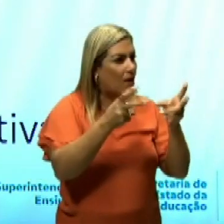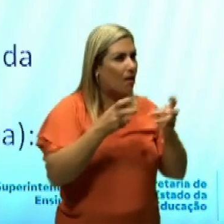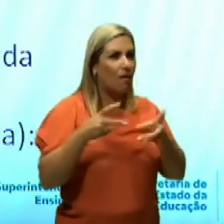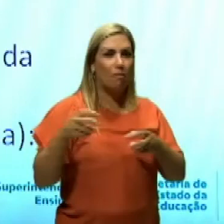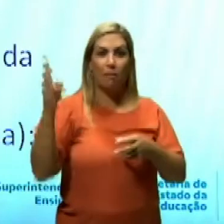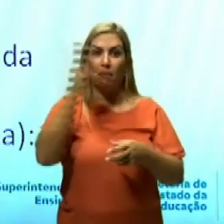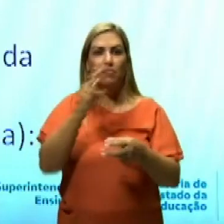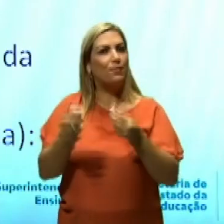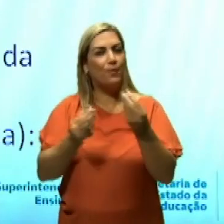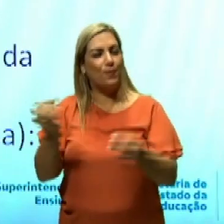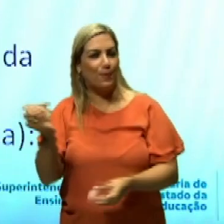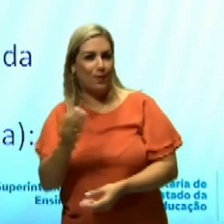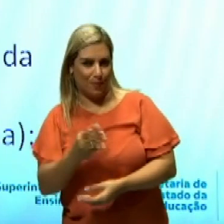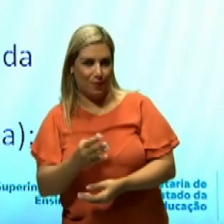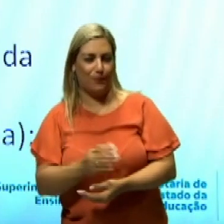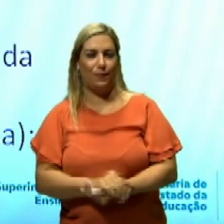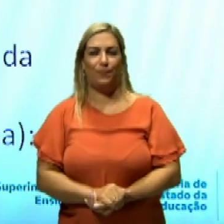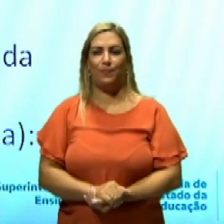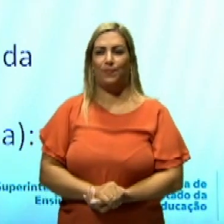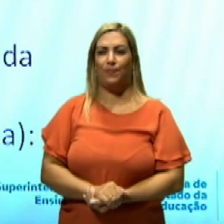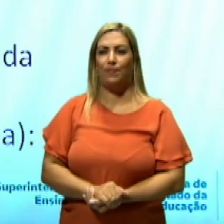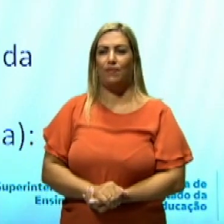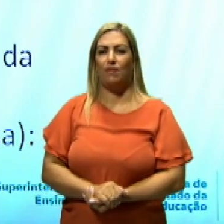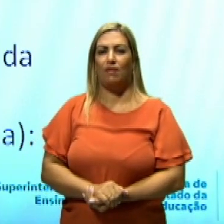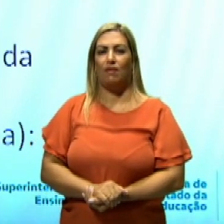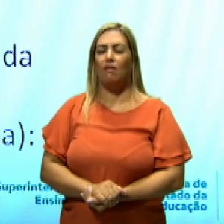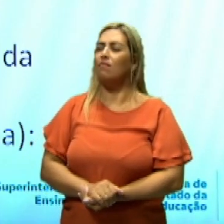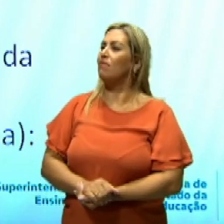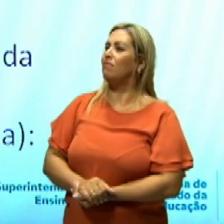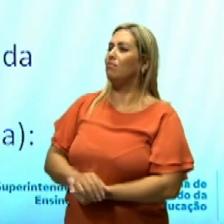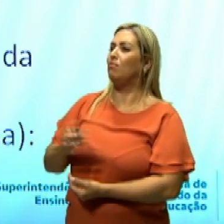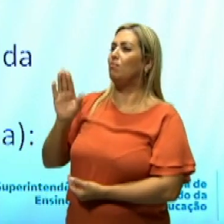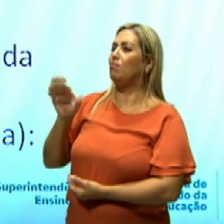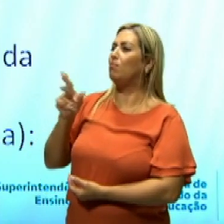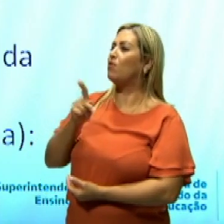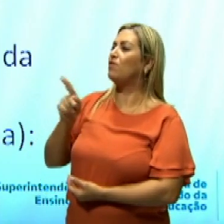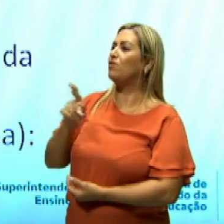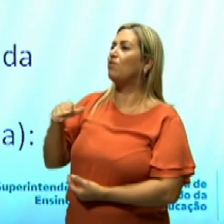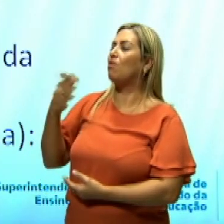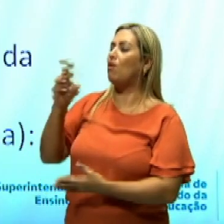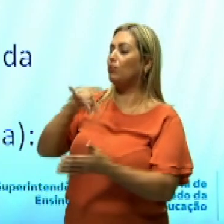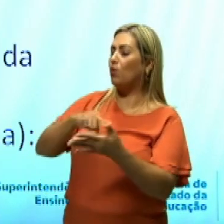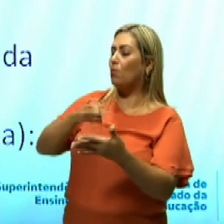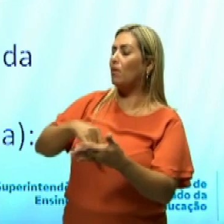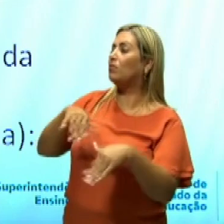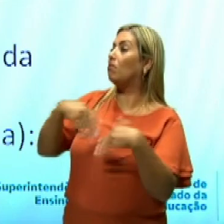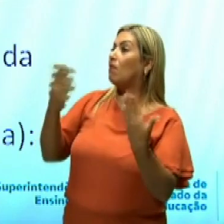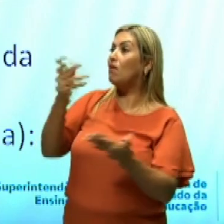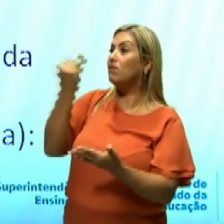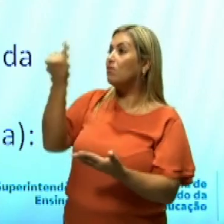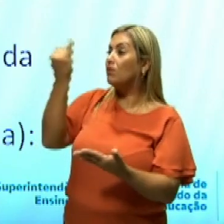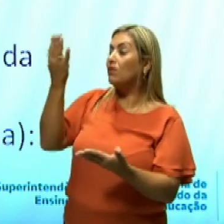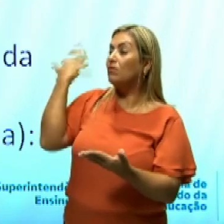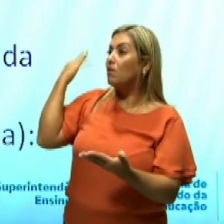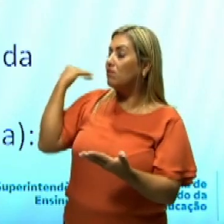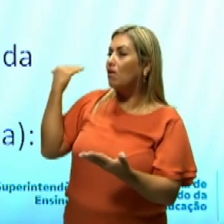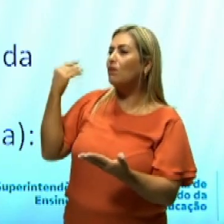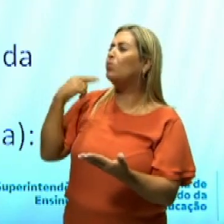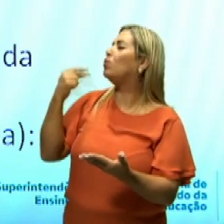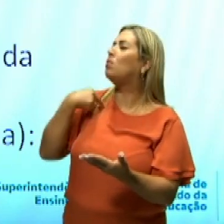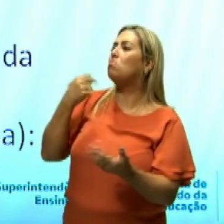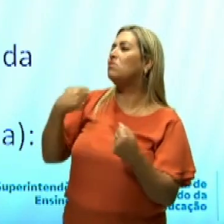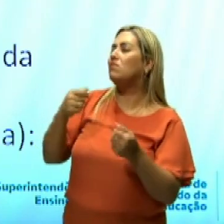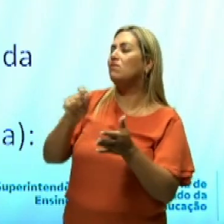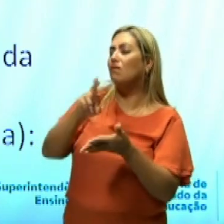terra nova né oi dani quais são os documentos mais importantes dessa época que que eu preciso ler o que que eu preciso